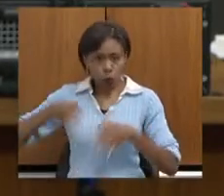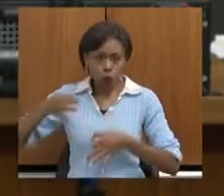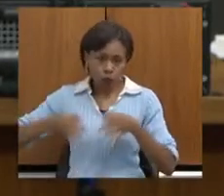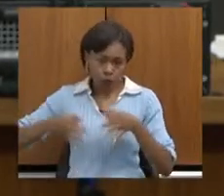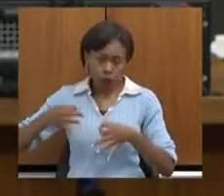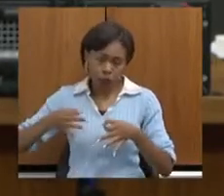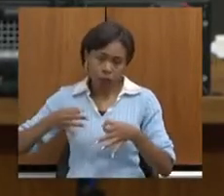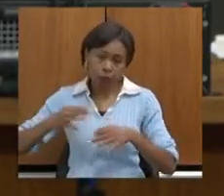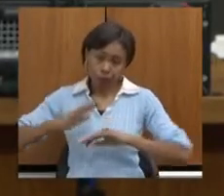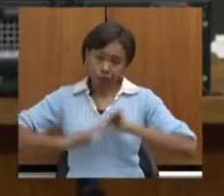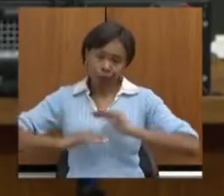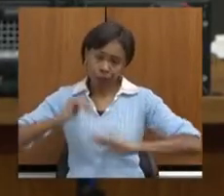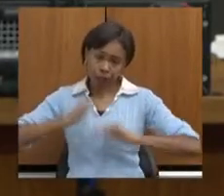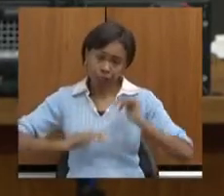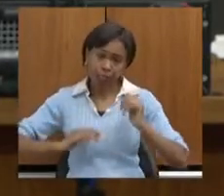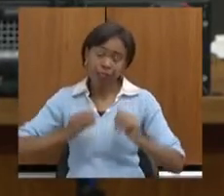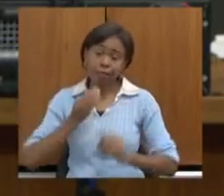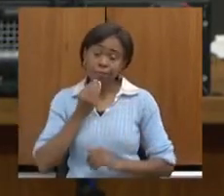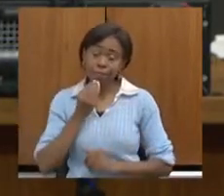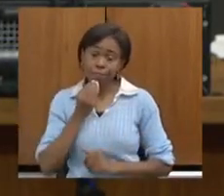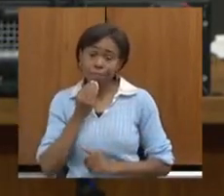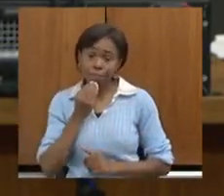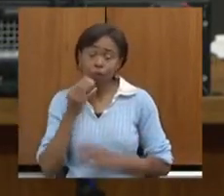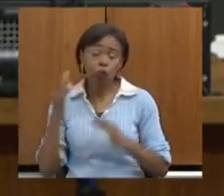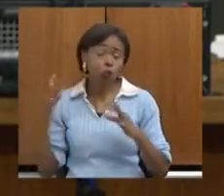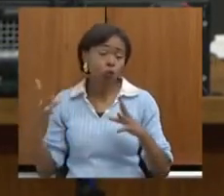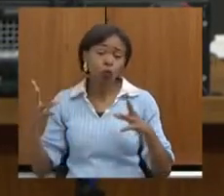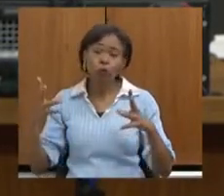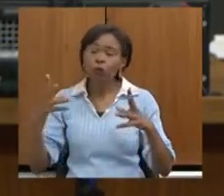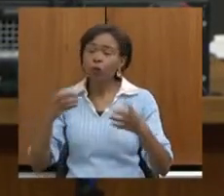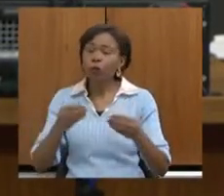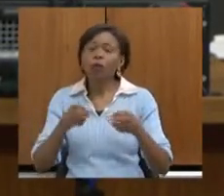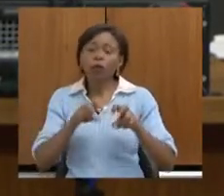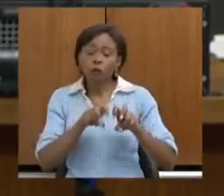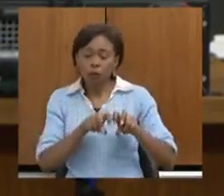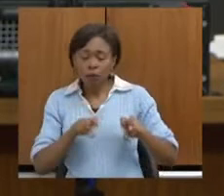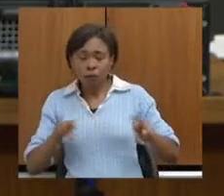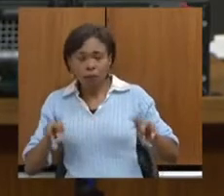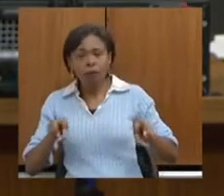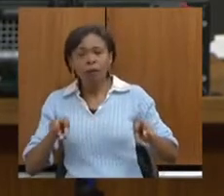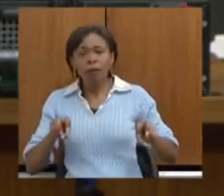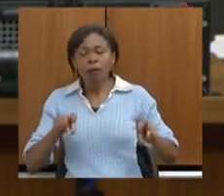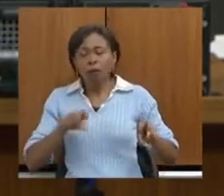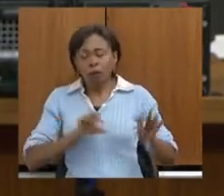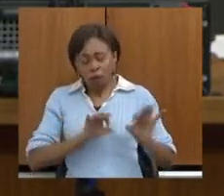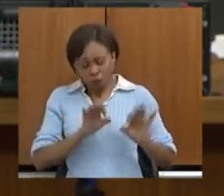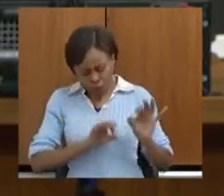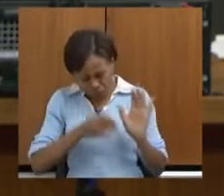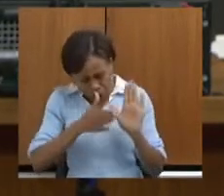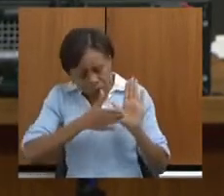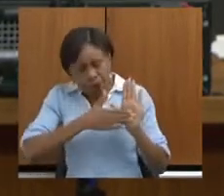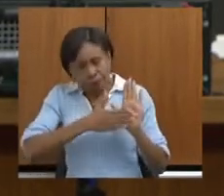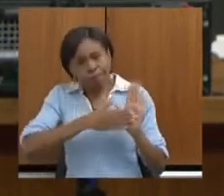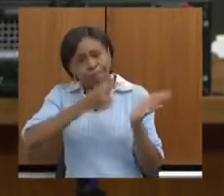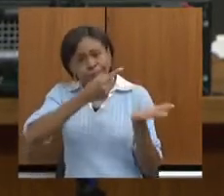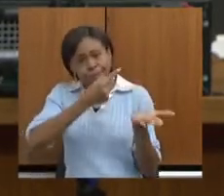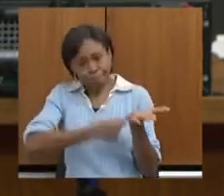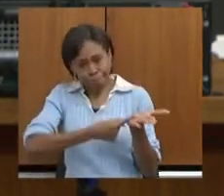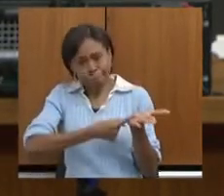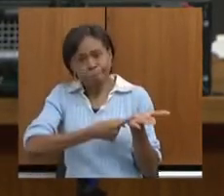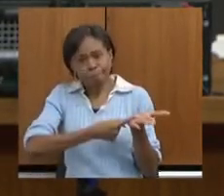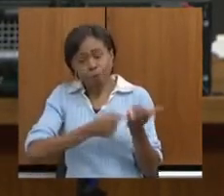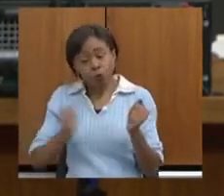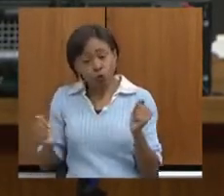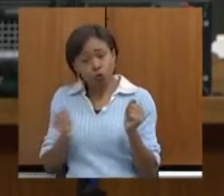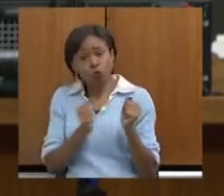muito né que todos que estão aqui estivessem connosco lá na mesa de repactuação para que todos tivessem uma